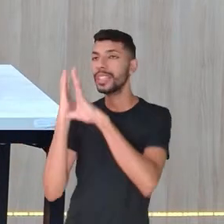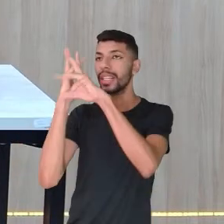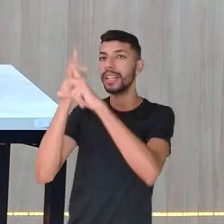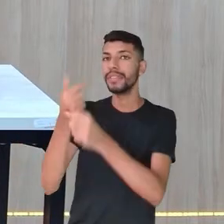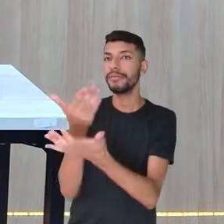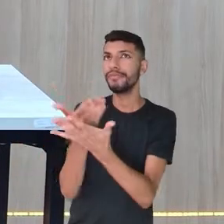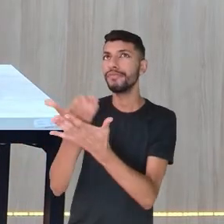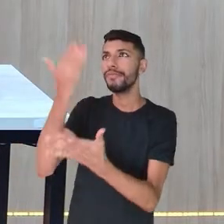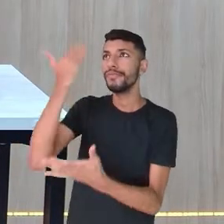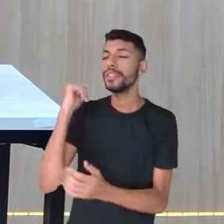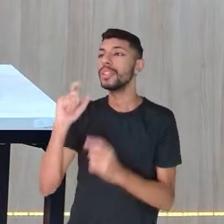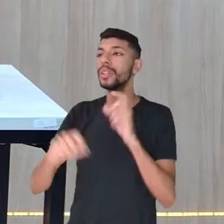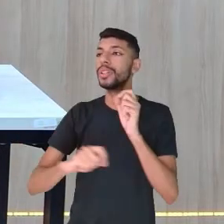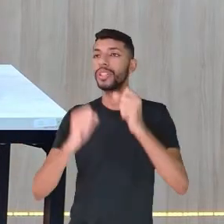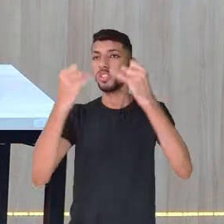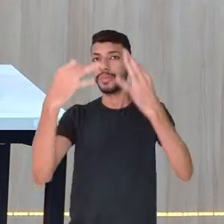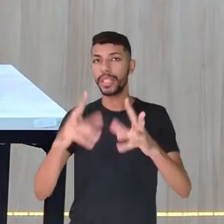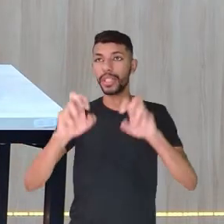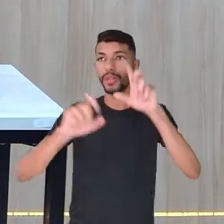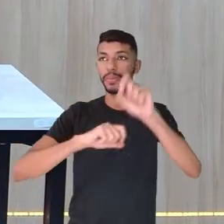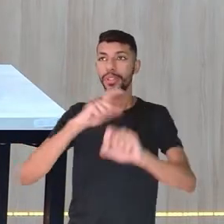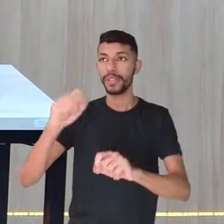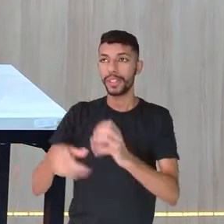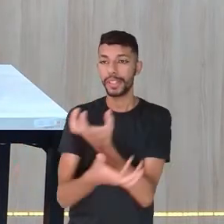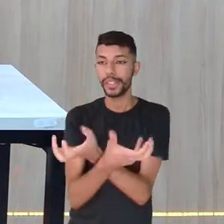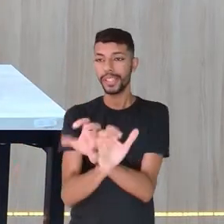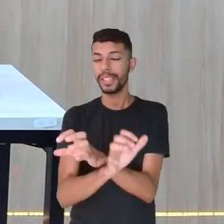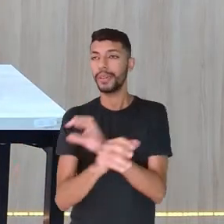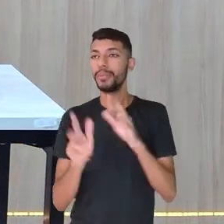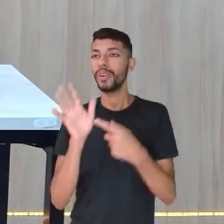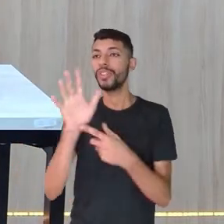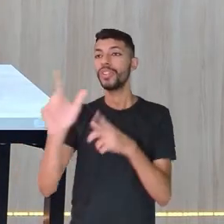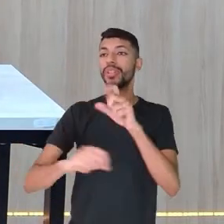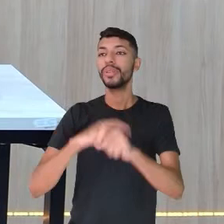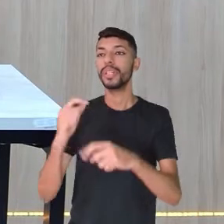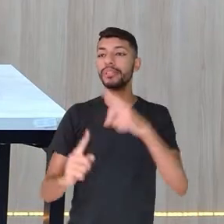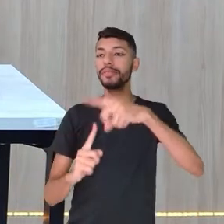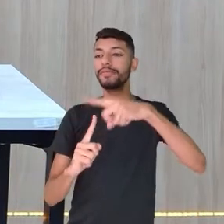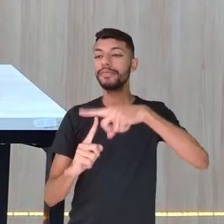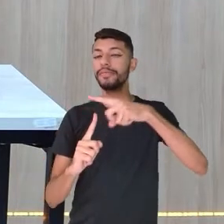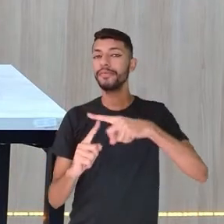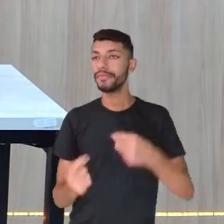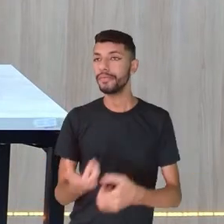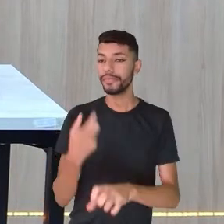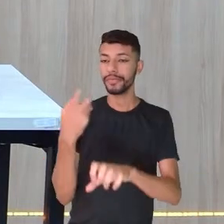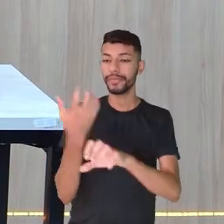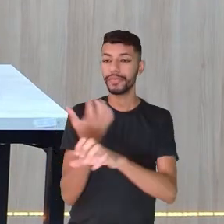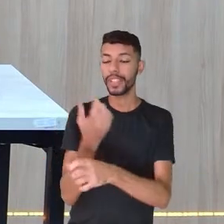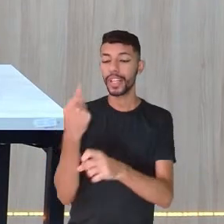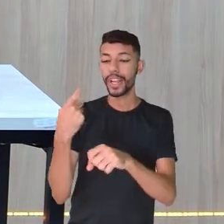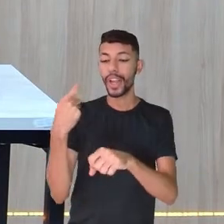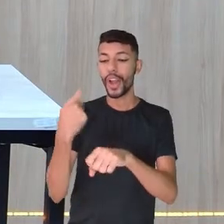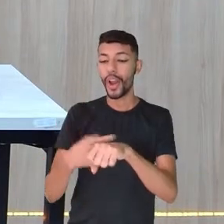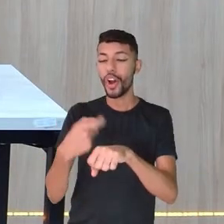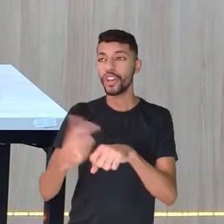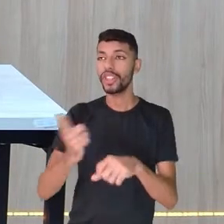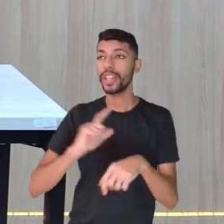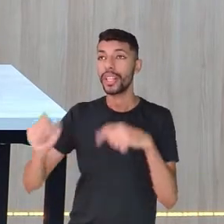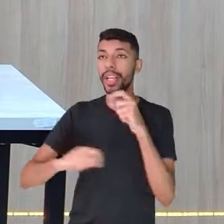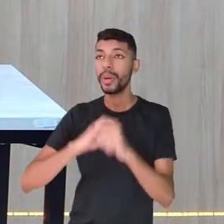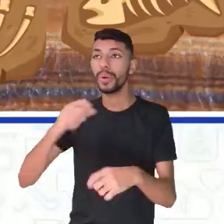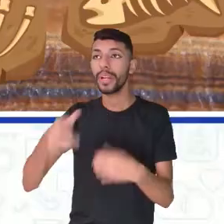de fósseis, né? Mostrando aí que esse tipo de rocha vai apresentar fósseis. Por quê, professora?